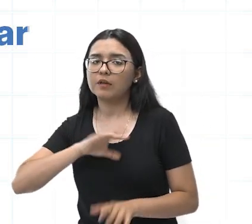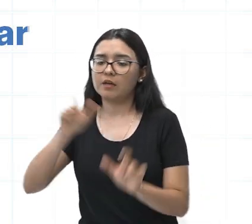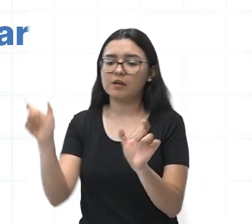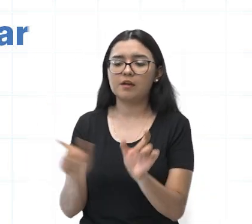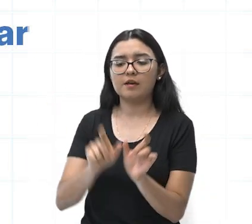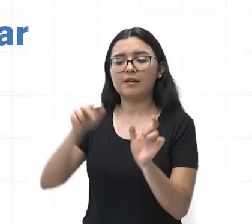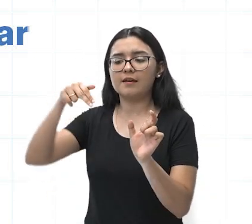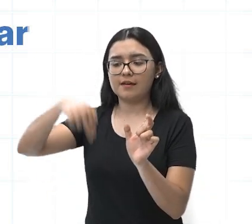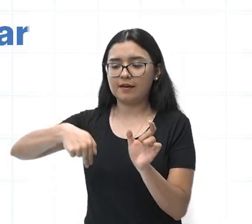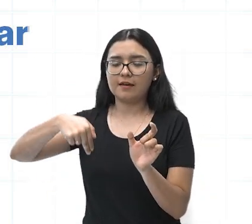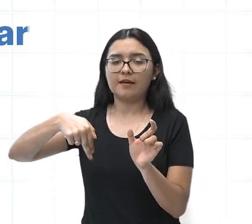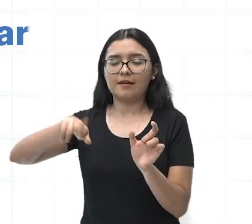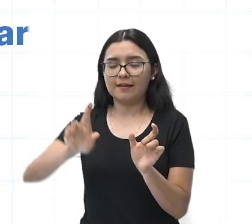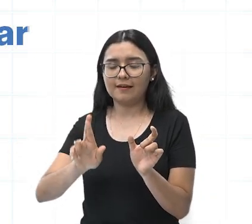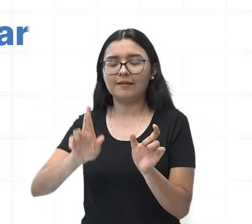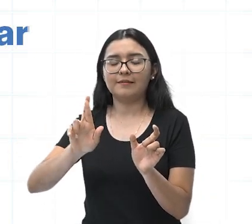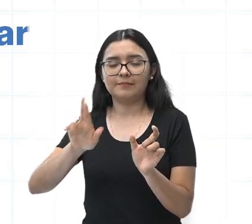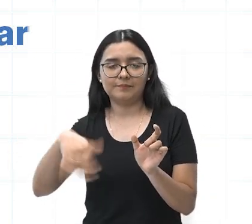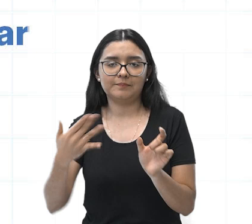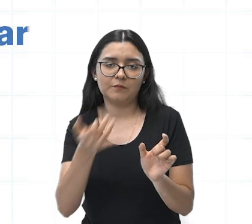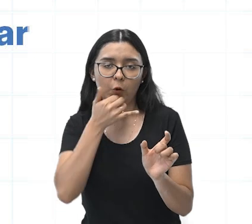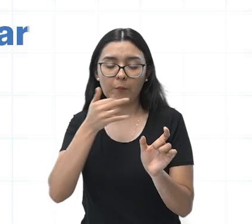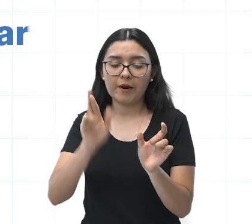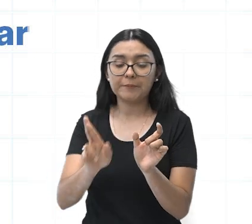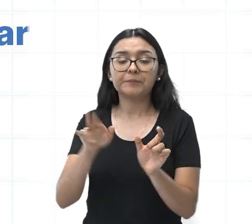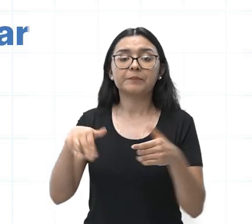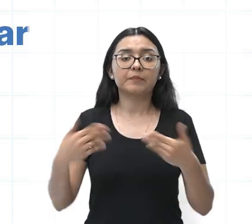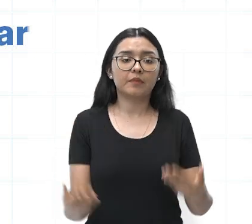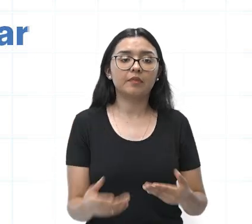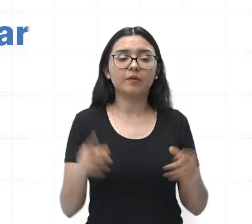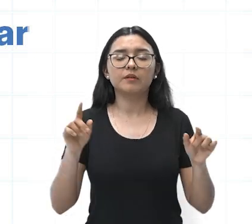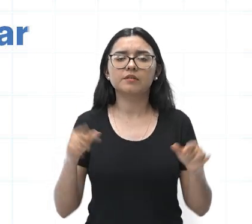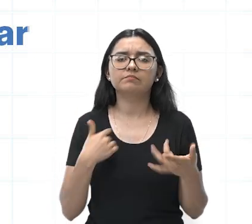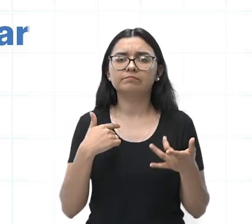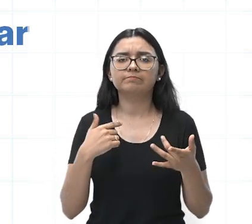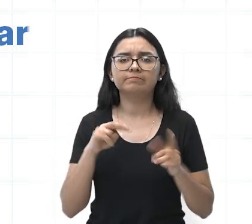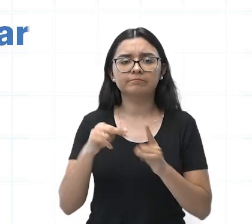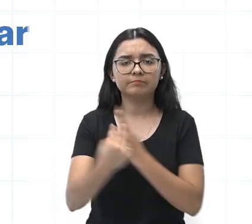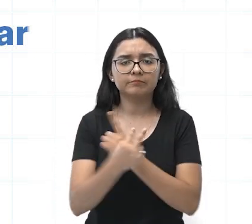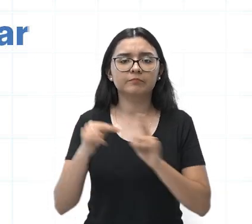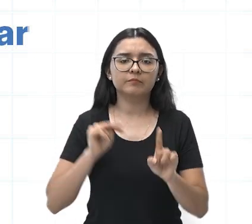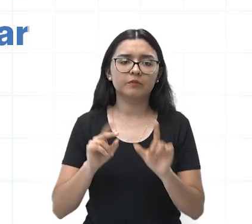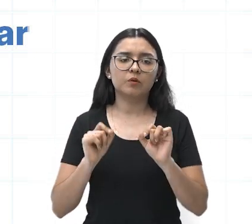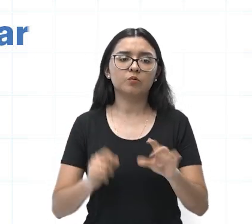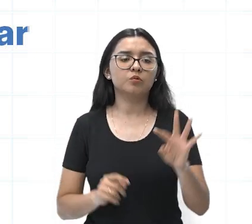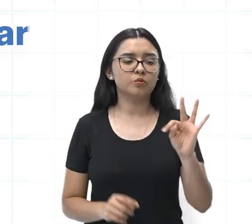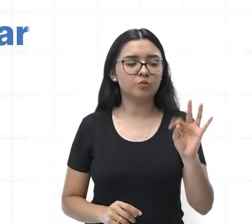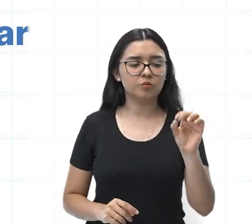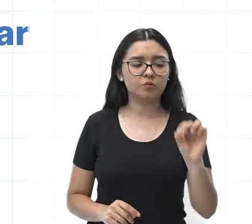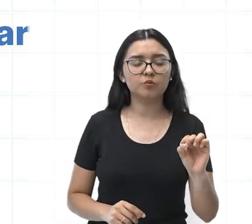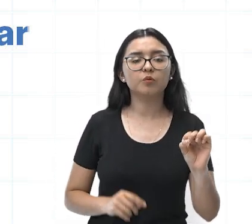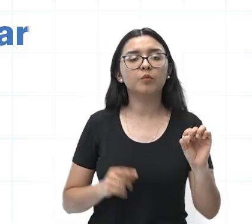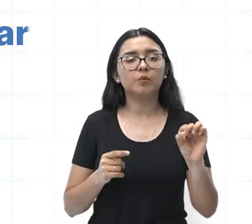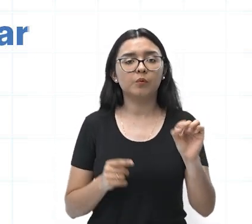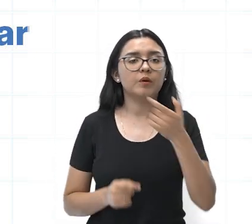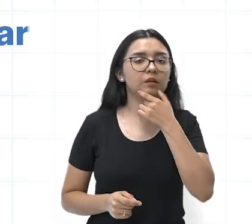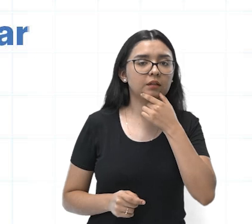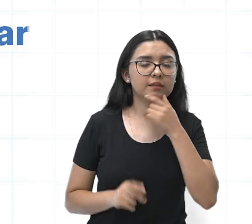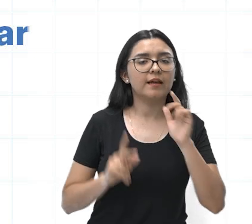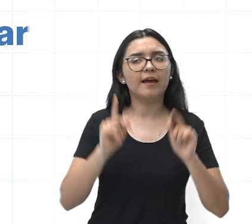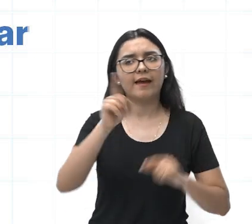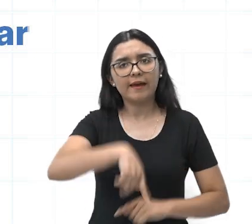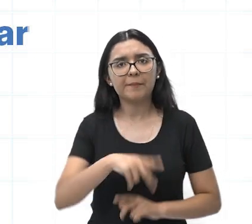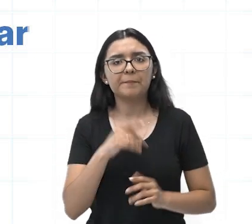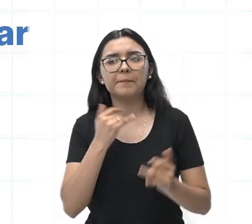Então, o to, né, dentro dessa perspectiva, nesse pensamento, o to é equivalente ao R dos verbos em